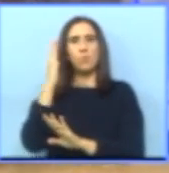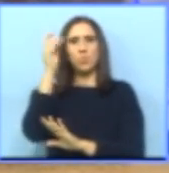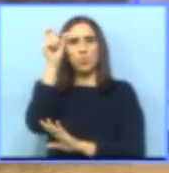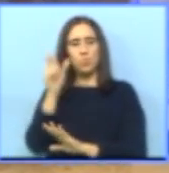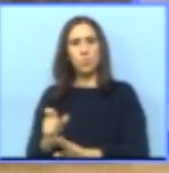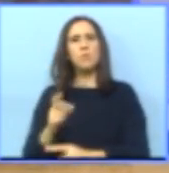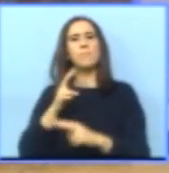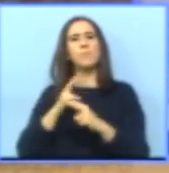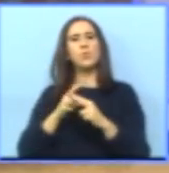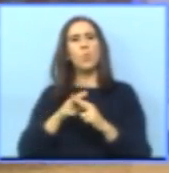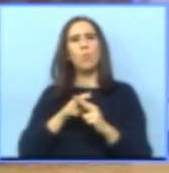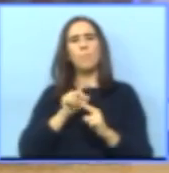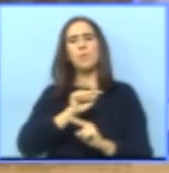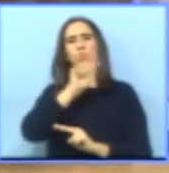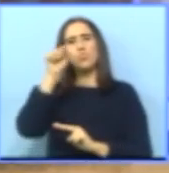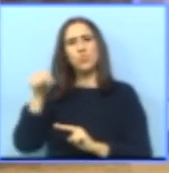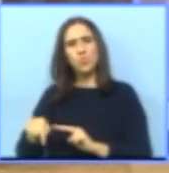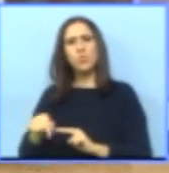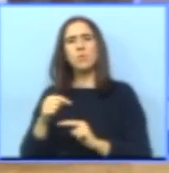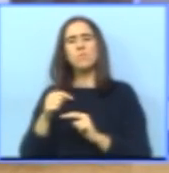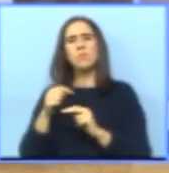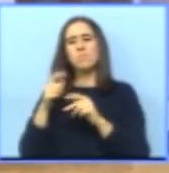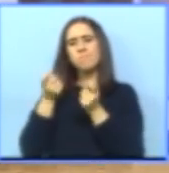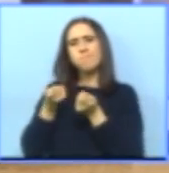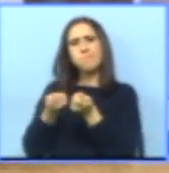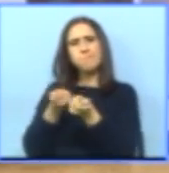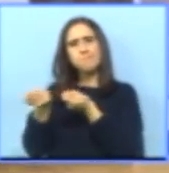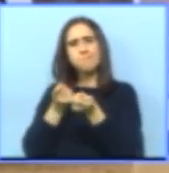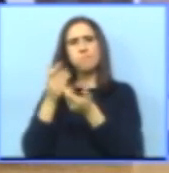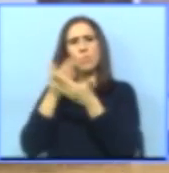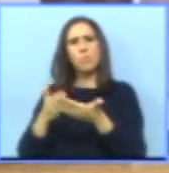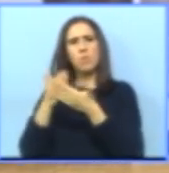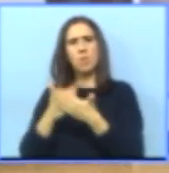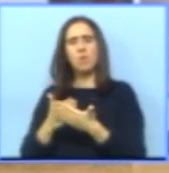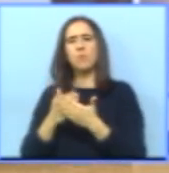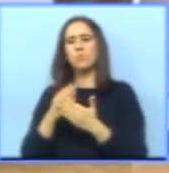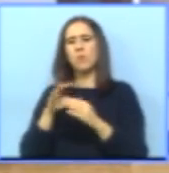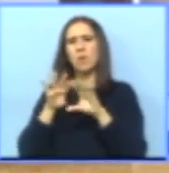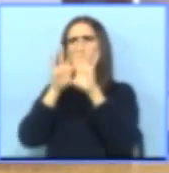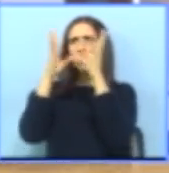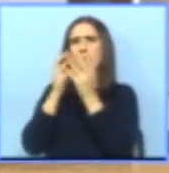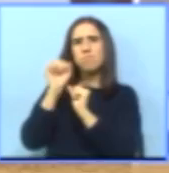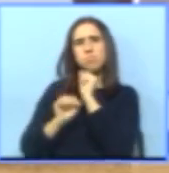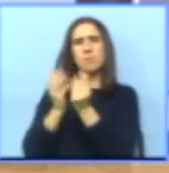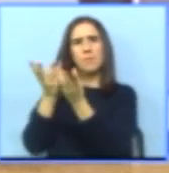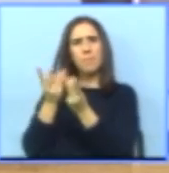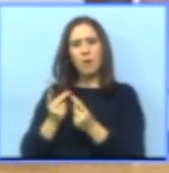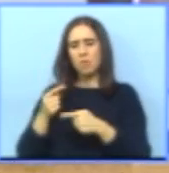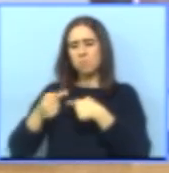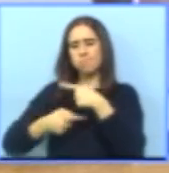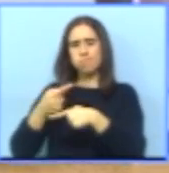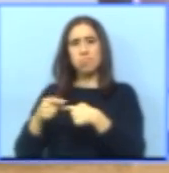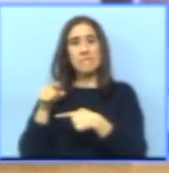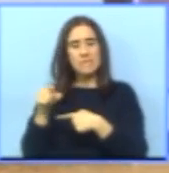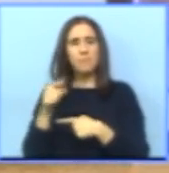o Colégio Romano, que foi uma grande escola de astronomia, de matemática, e, portanto, fez toda uma geração de matemáticos. E esse é